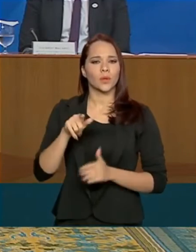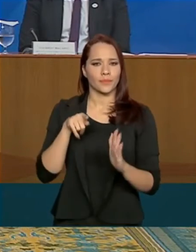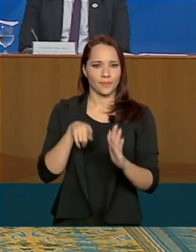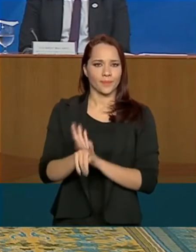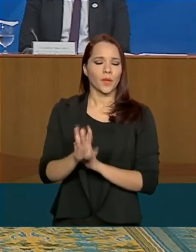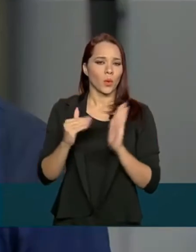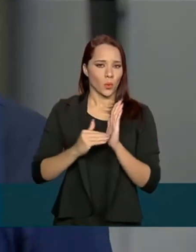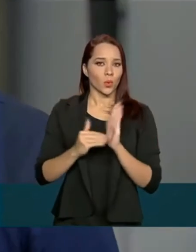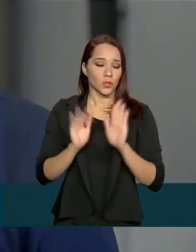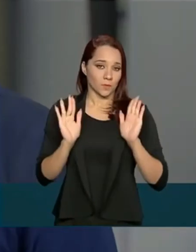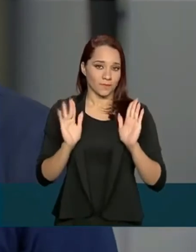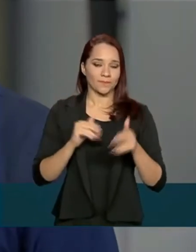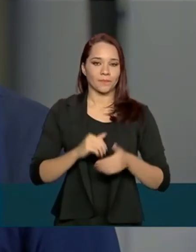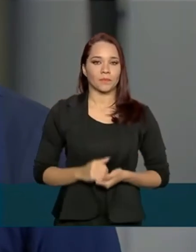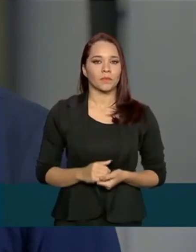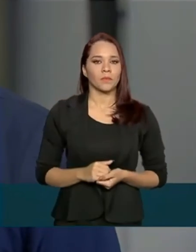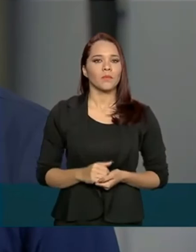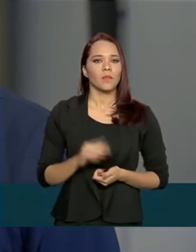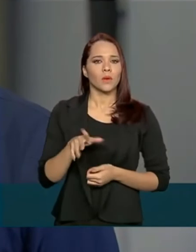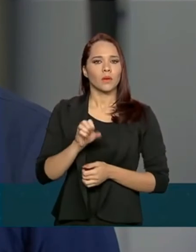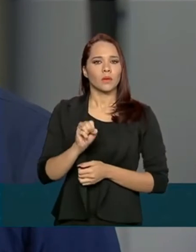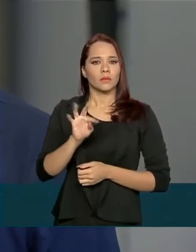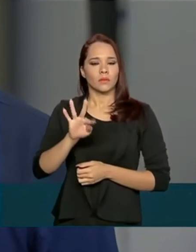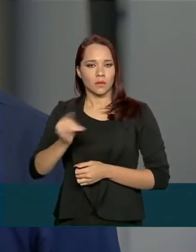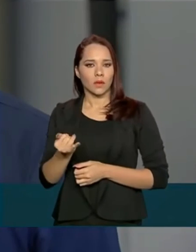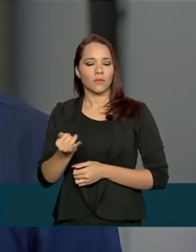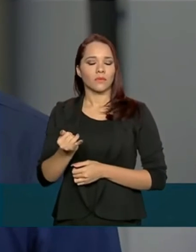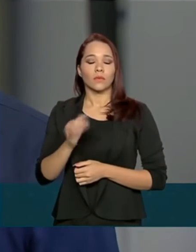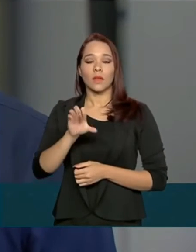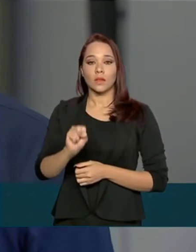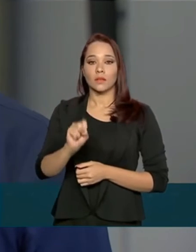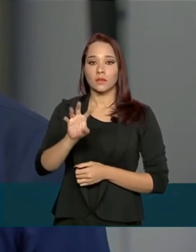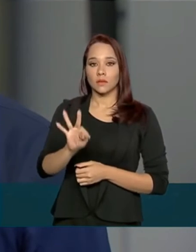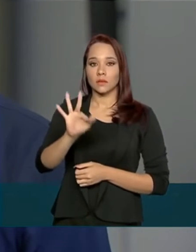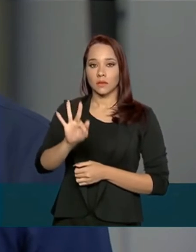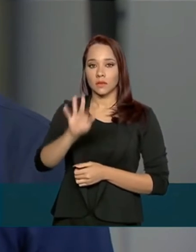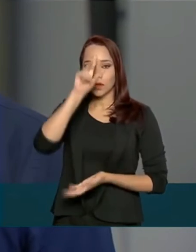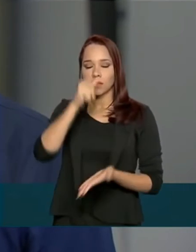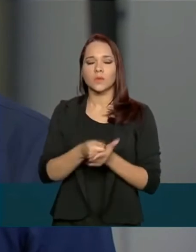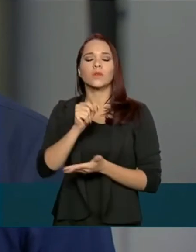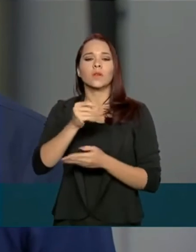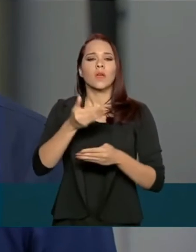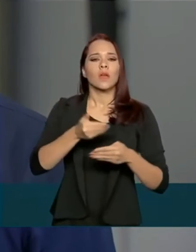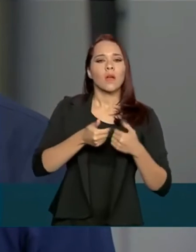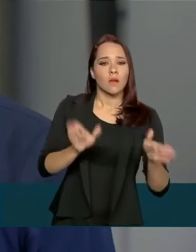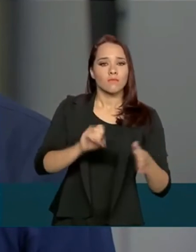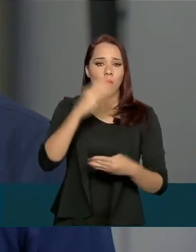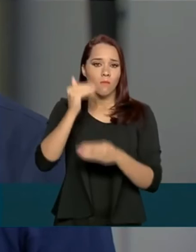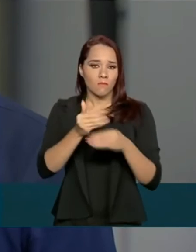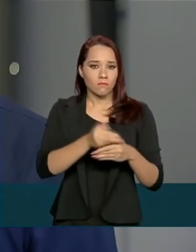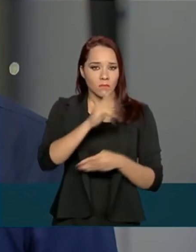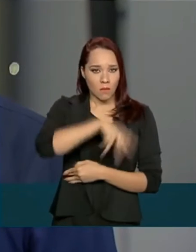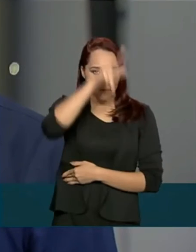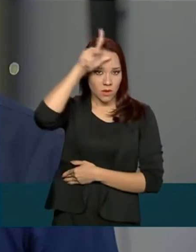que essa é a última, o STF decidiu que quem decide se abre ou fecha localmente é